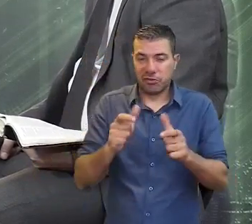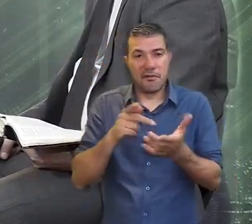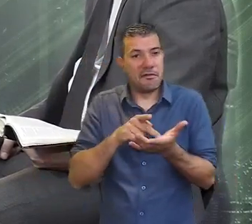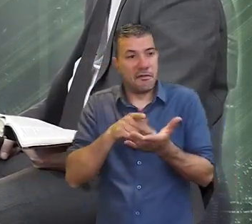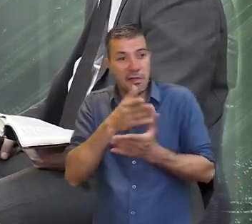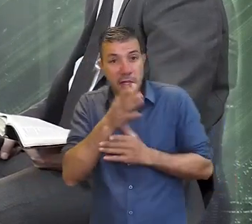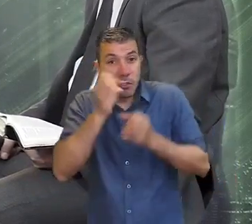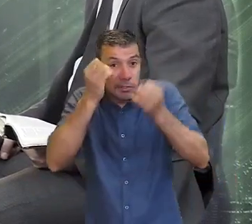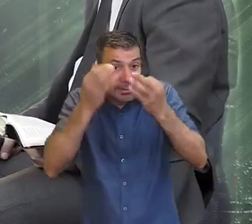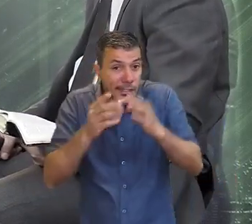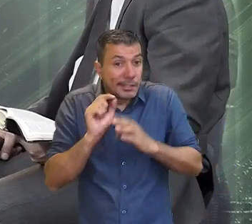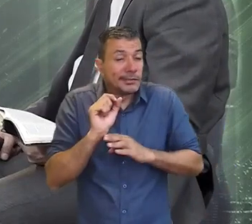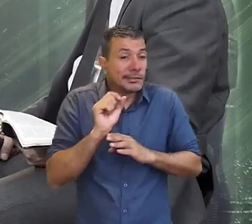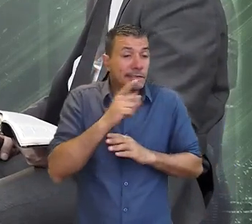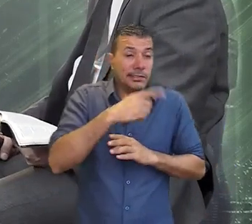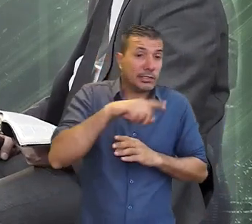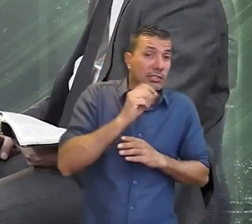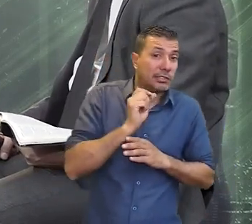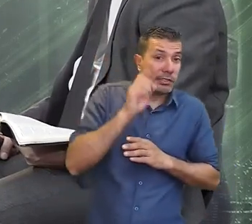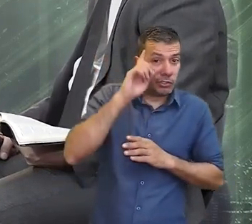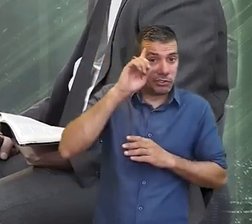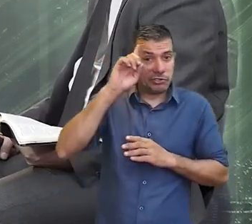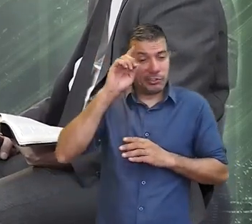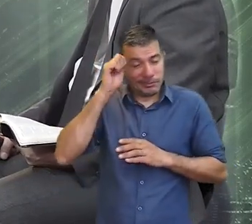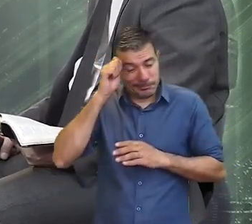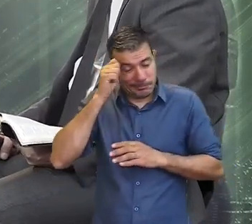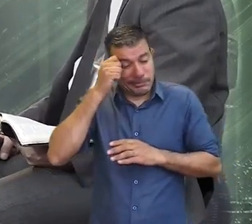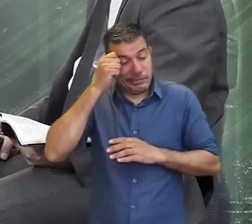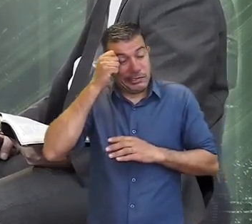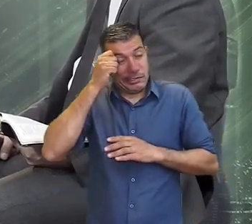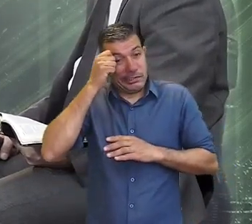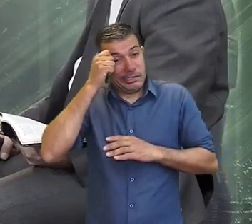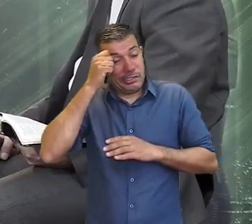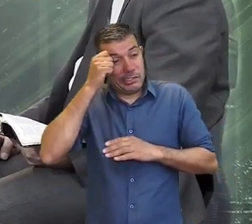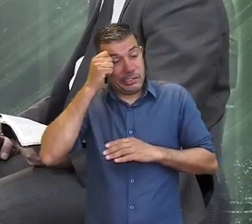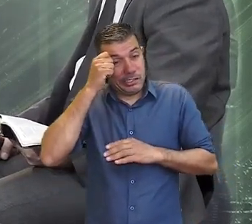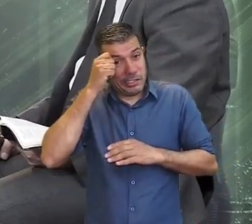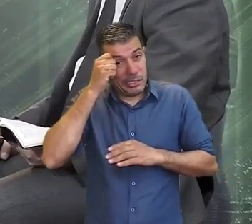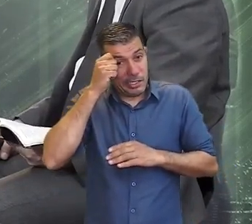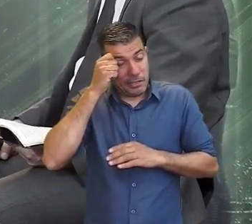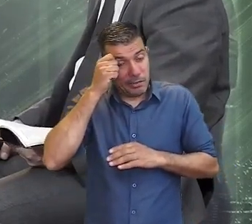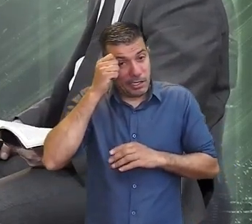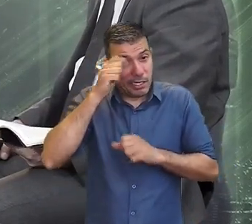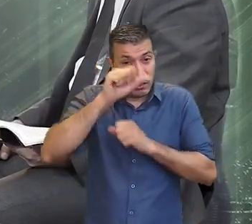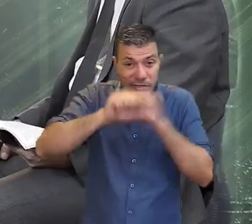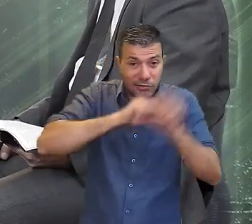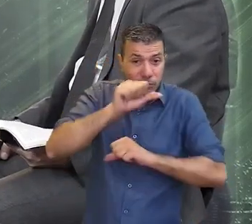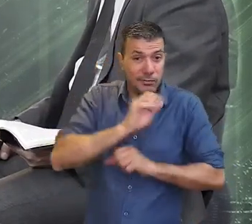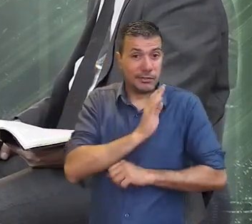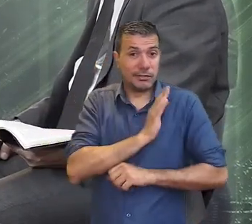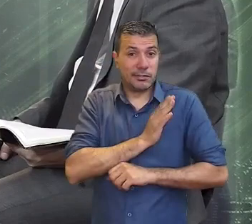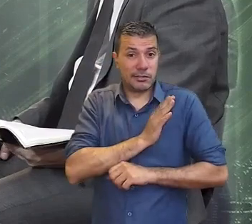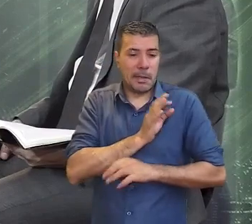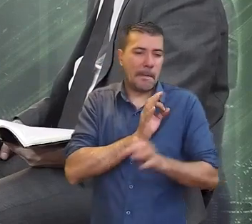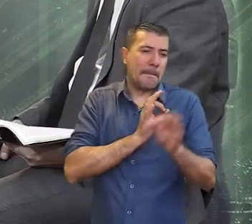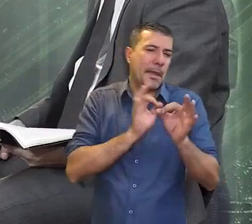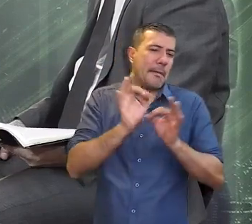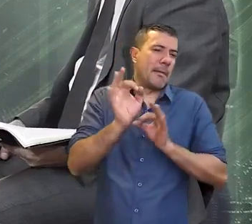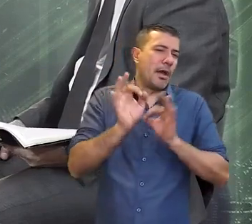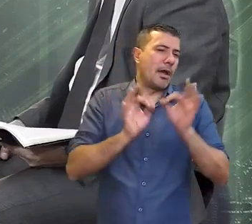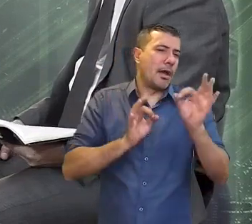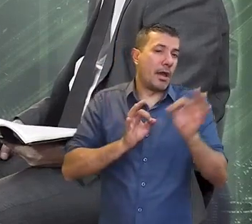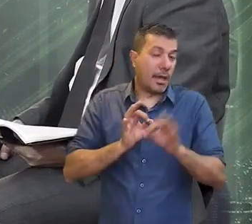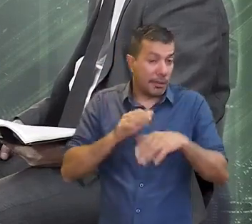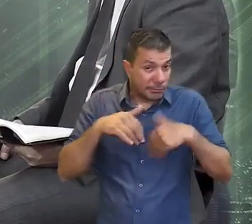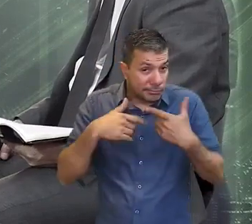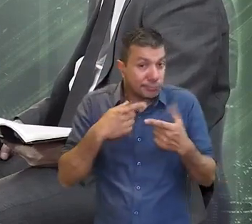mas só reforçando aqui, pastor, eram dias de arrependimento destinados a uma perfeita mudança de coração. Por isso existia um preparo. E assim, eu quero